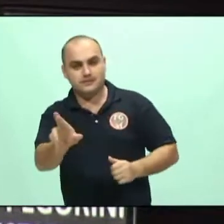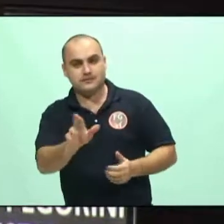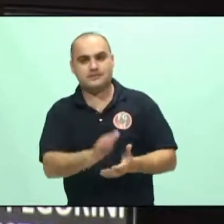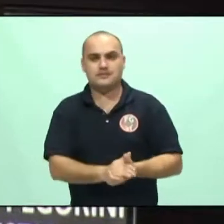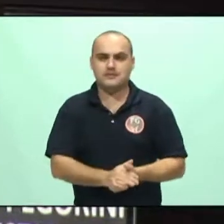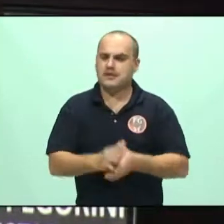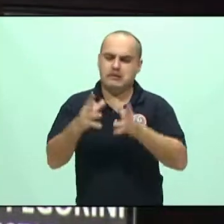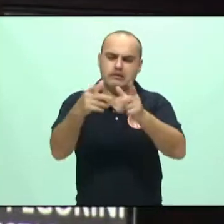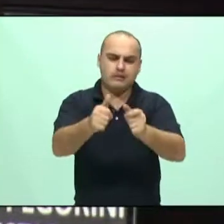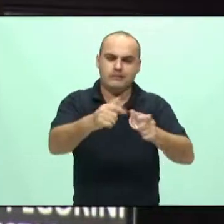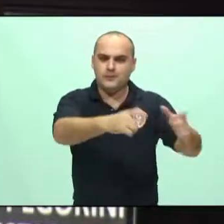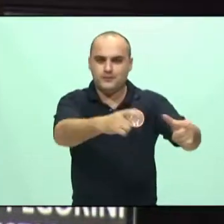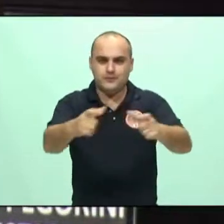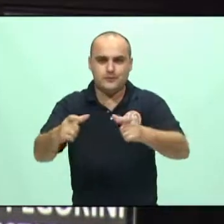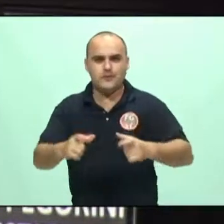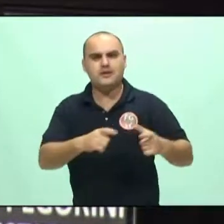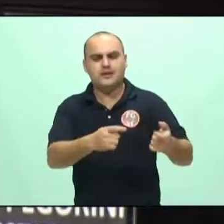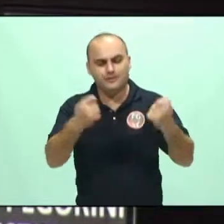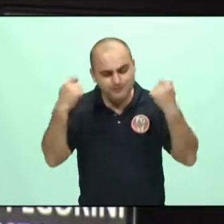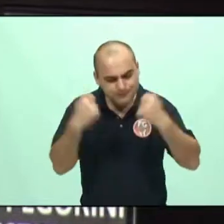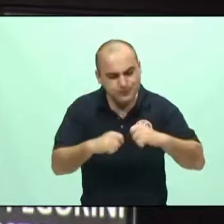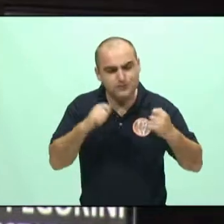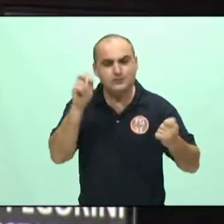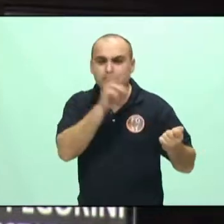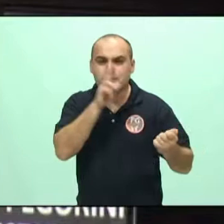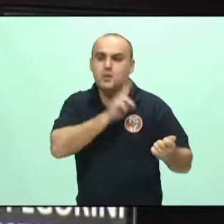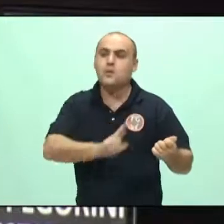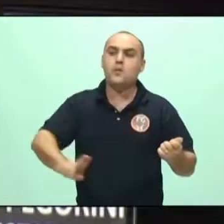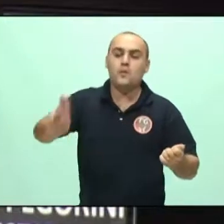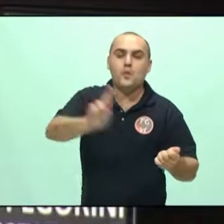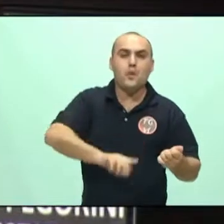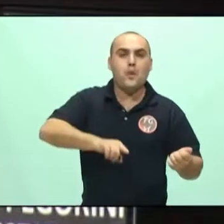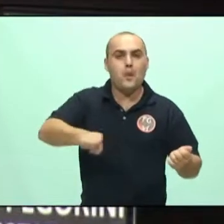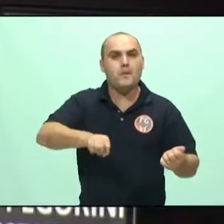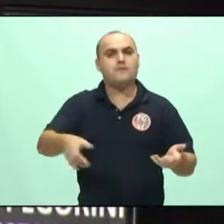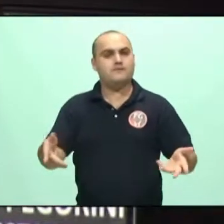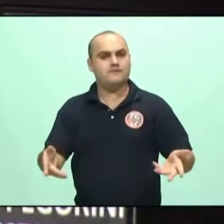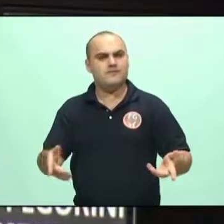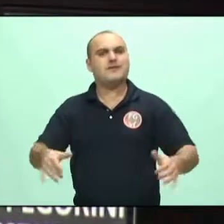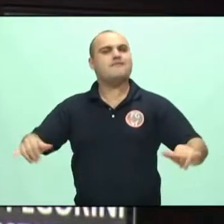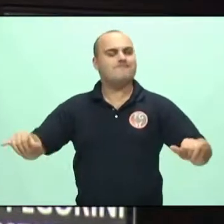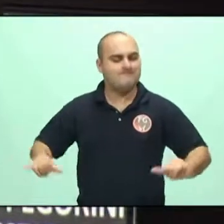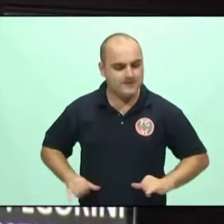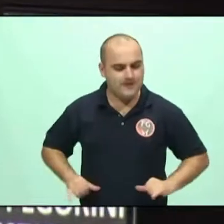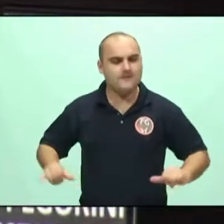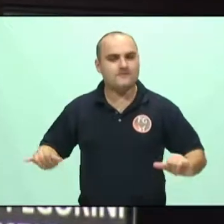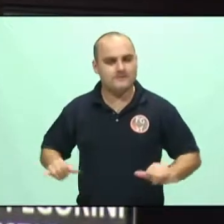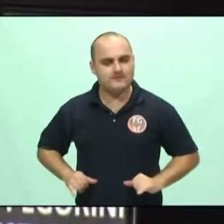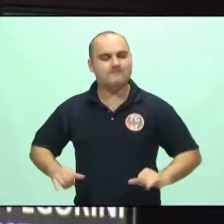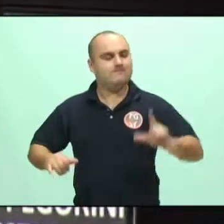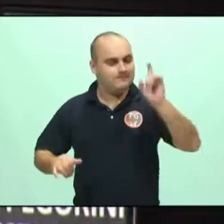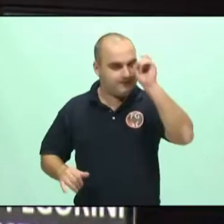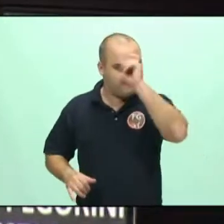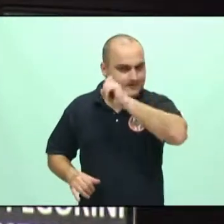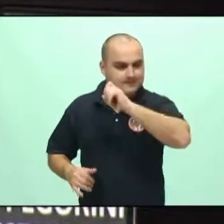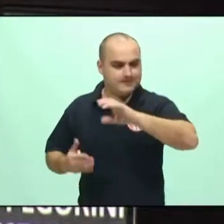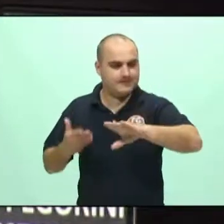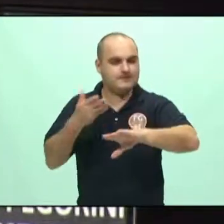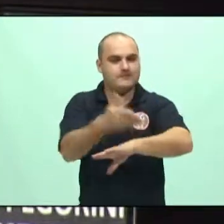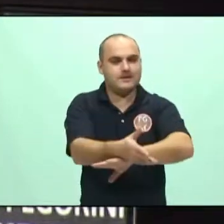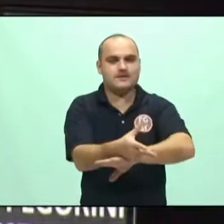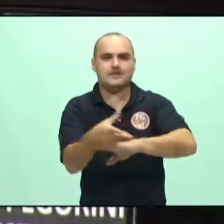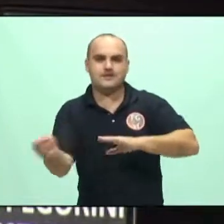o Espinheiro de cima que tanto necessita que usa aquilo ali e que sofrem com a dificuldade de entrar e sair naquele bairro